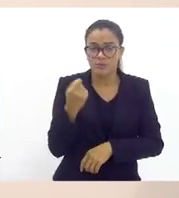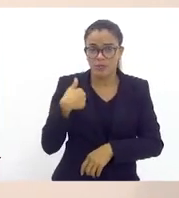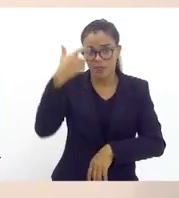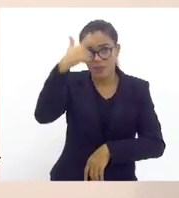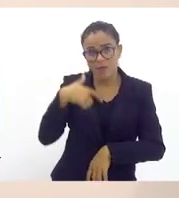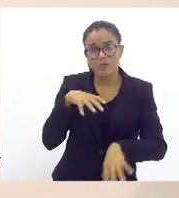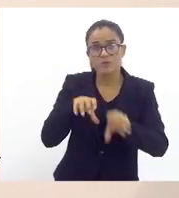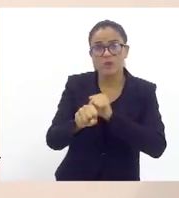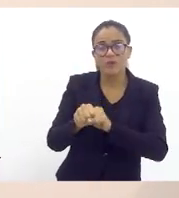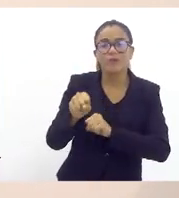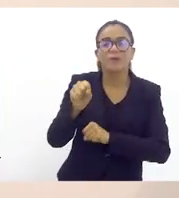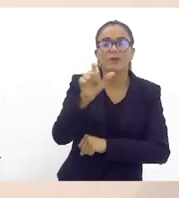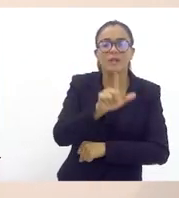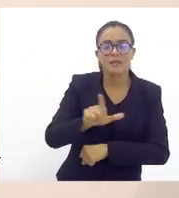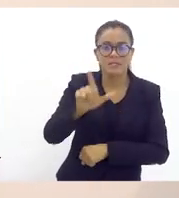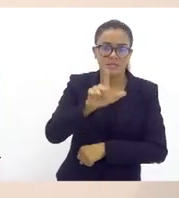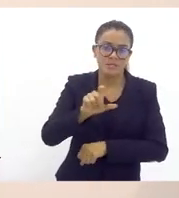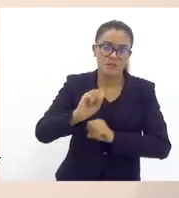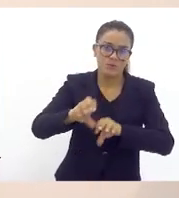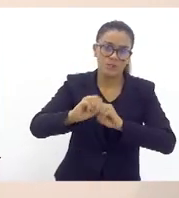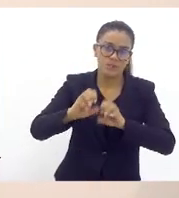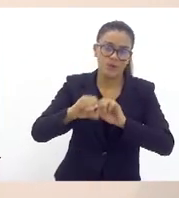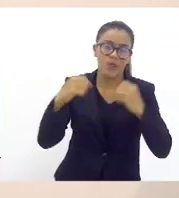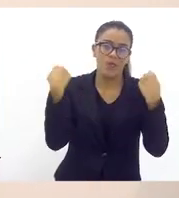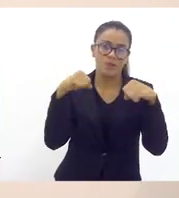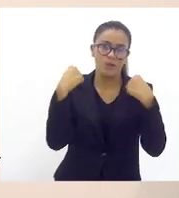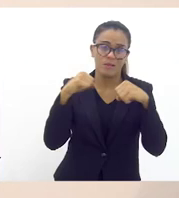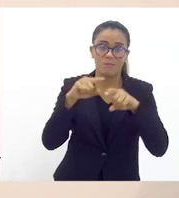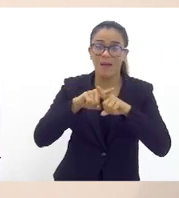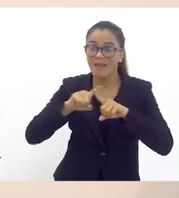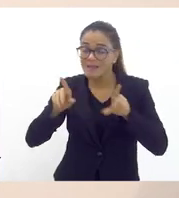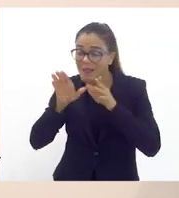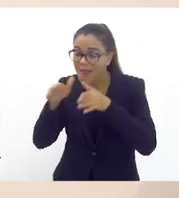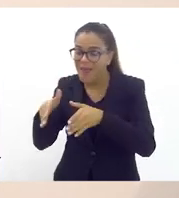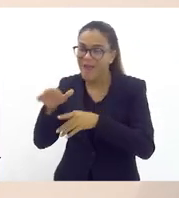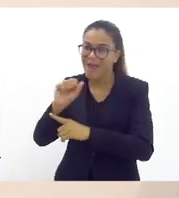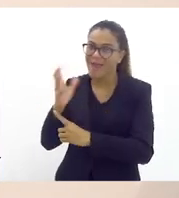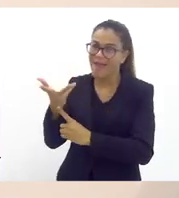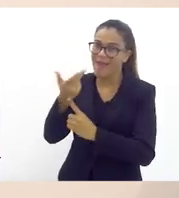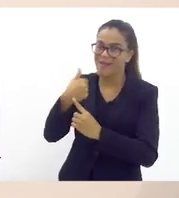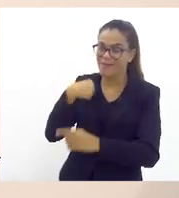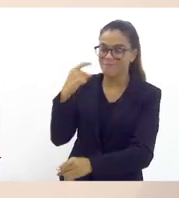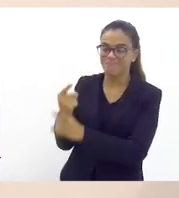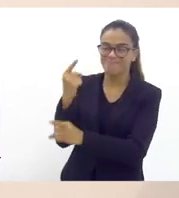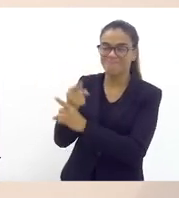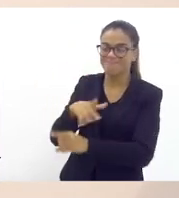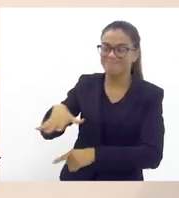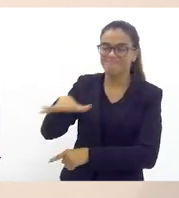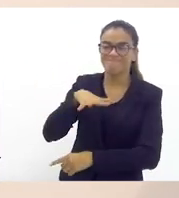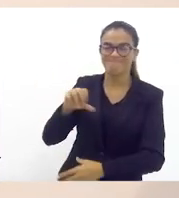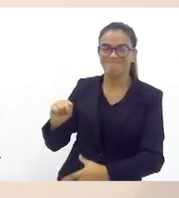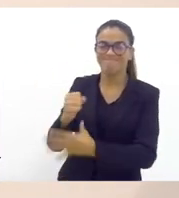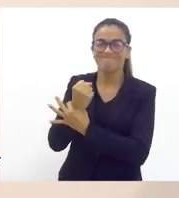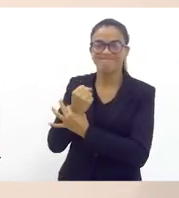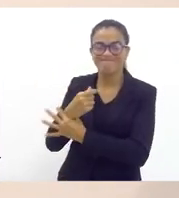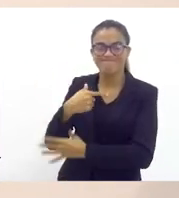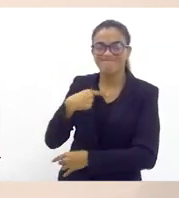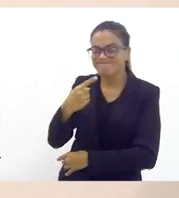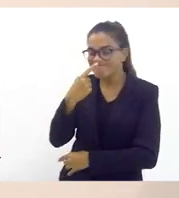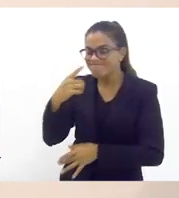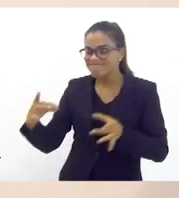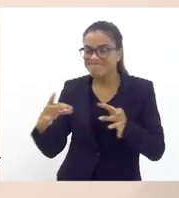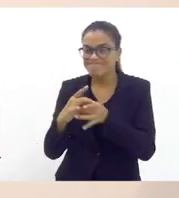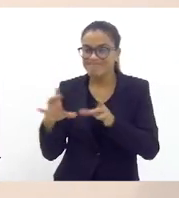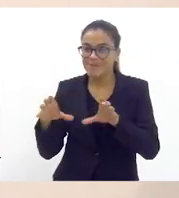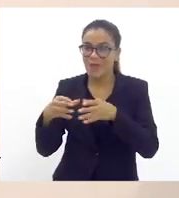em licenciatura plena em educação física, mas foi na arte, sim, onde encontrei o meu espaço seguro, como a minha